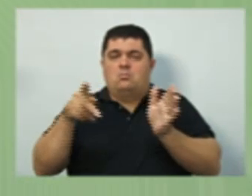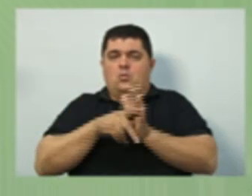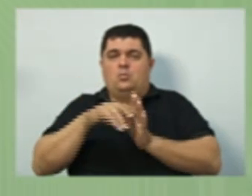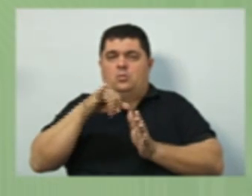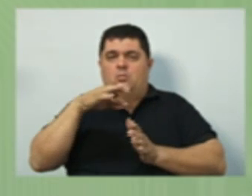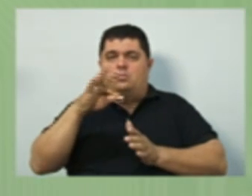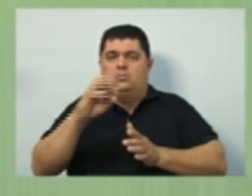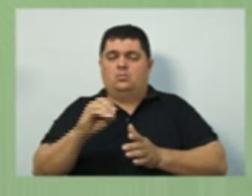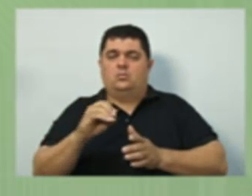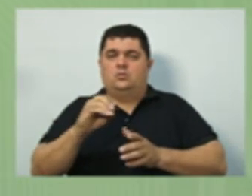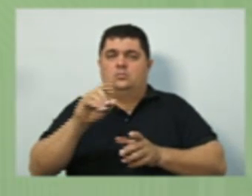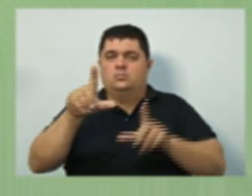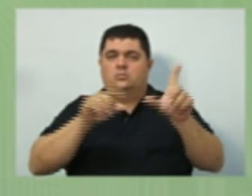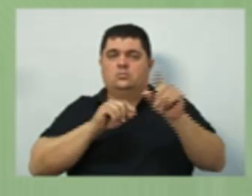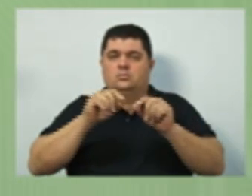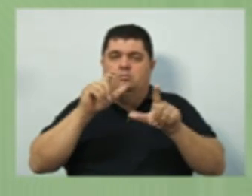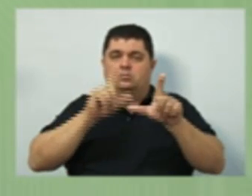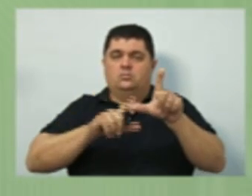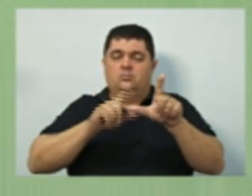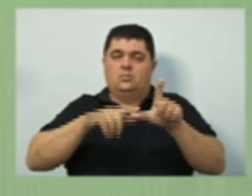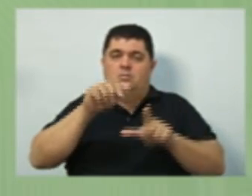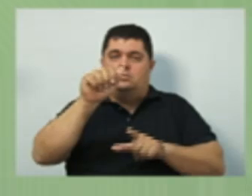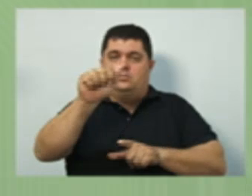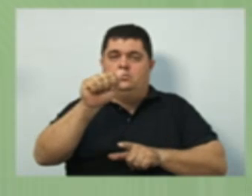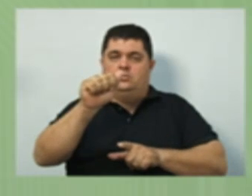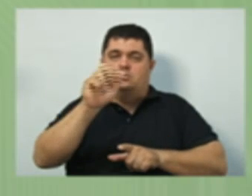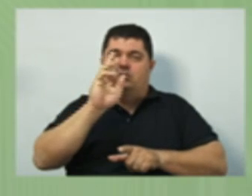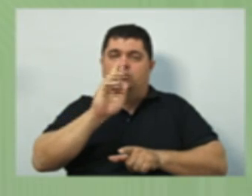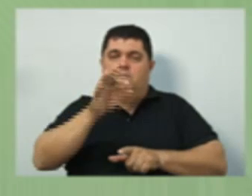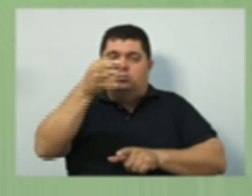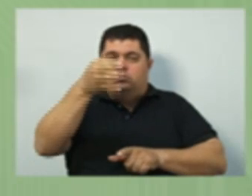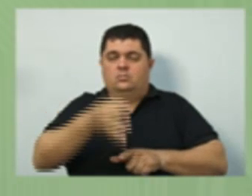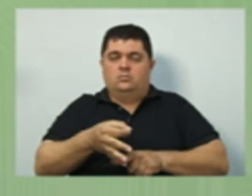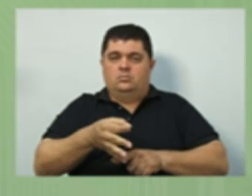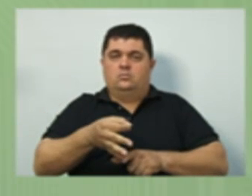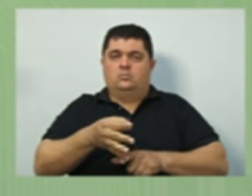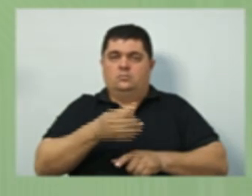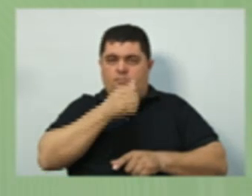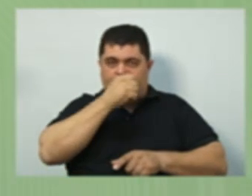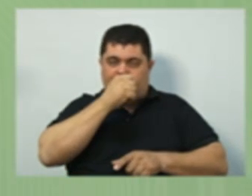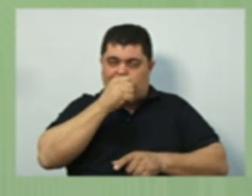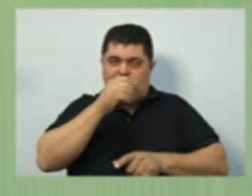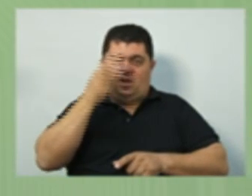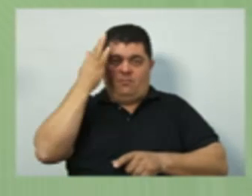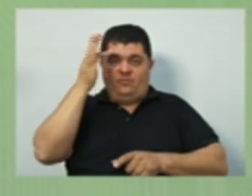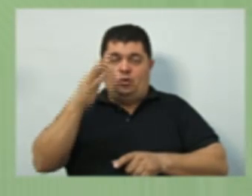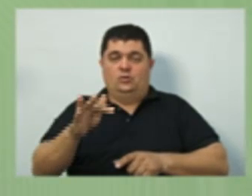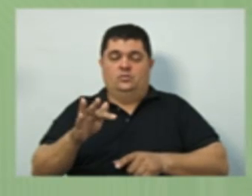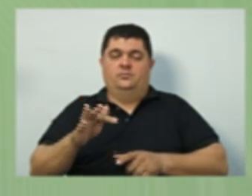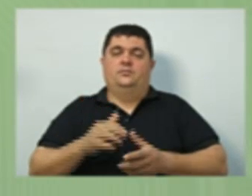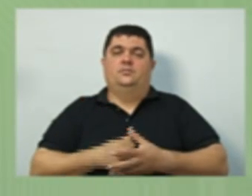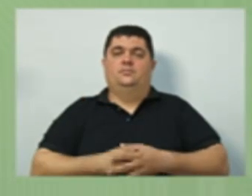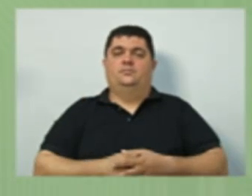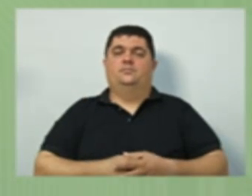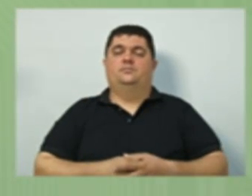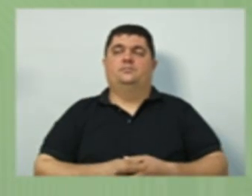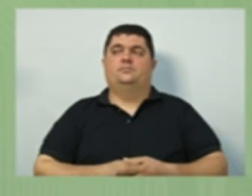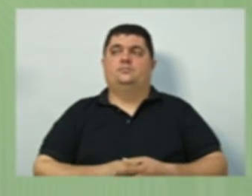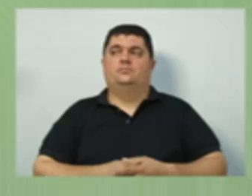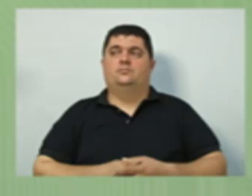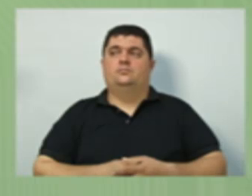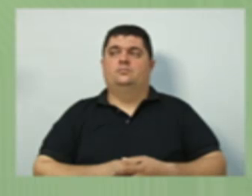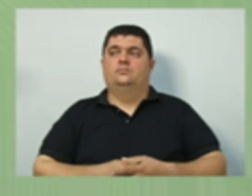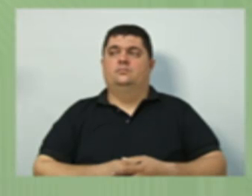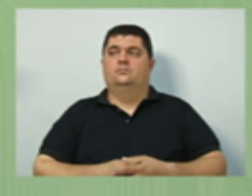a resposta correta é a letra A, porque a pergunta está pedindo a concepção filosófica. E